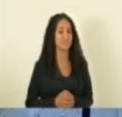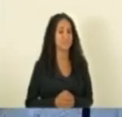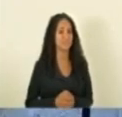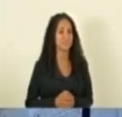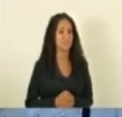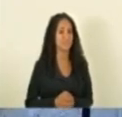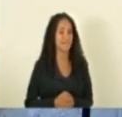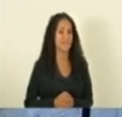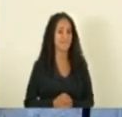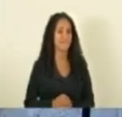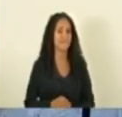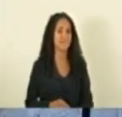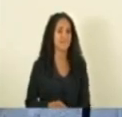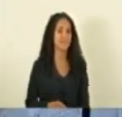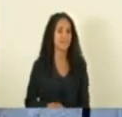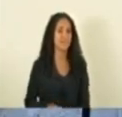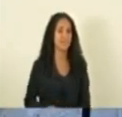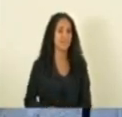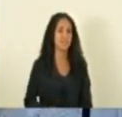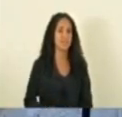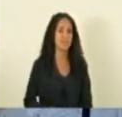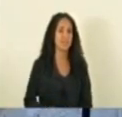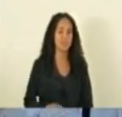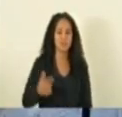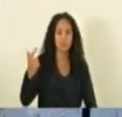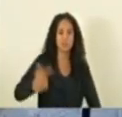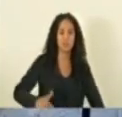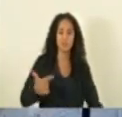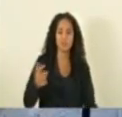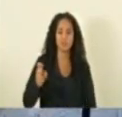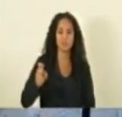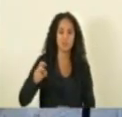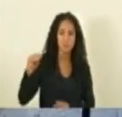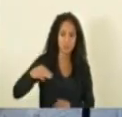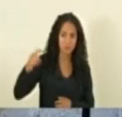Mais 10 depois, eu tenho 25 minutos de novo.